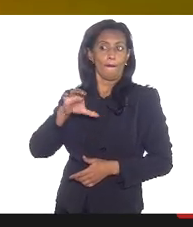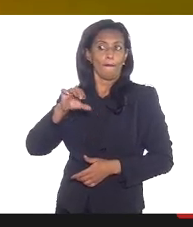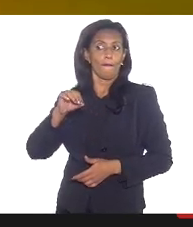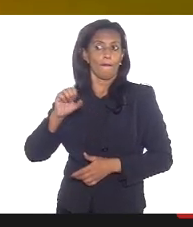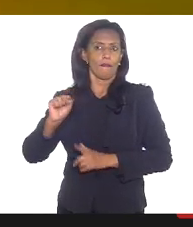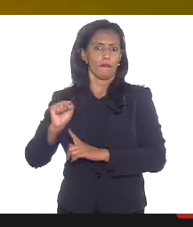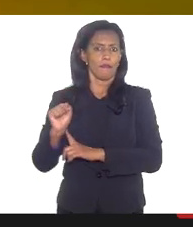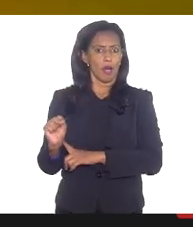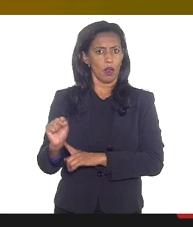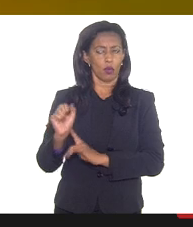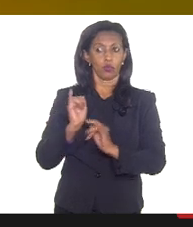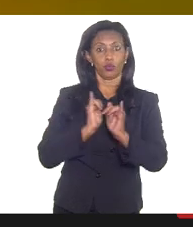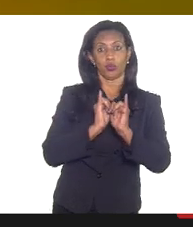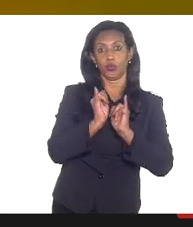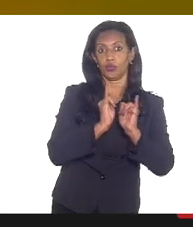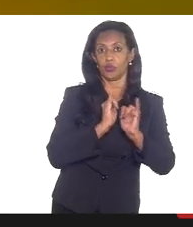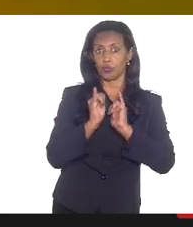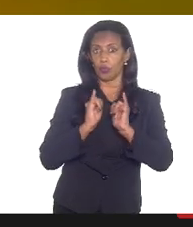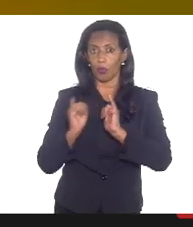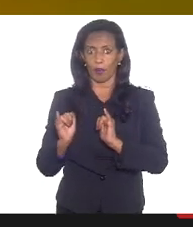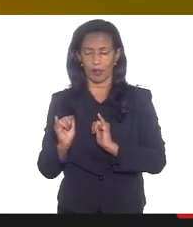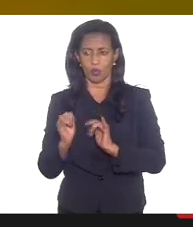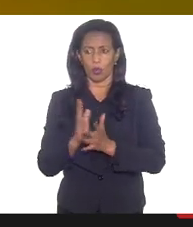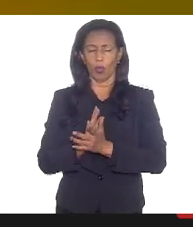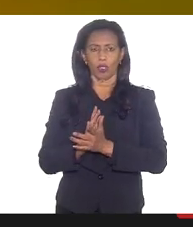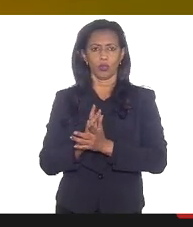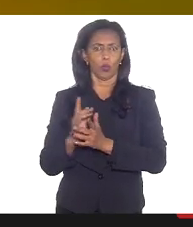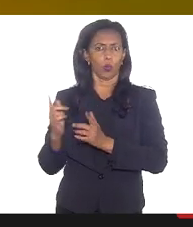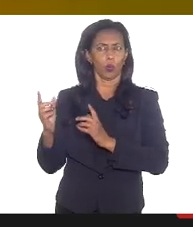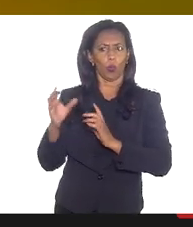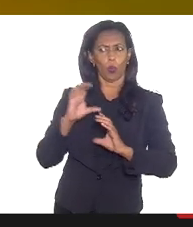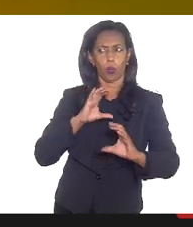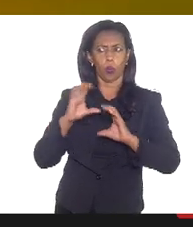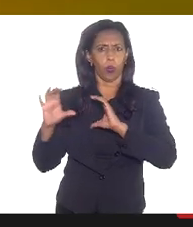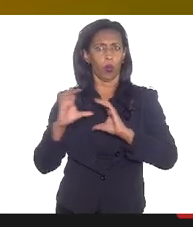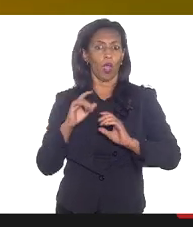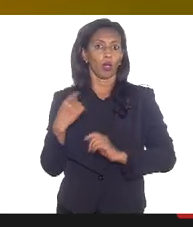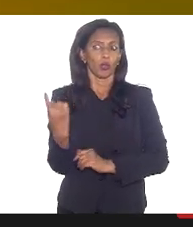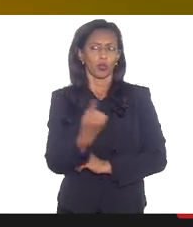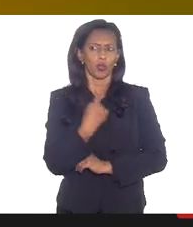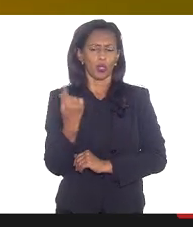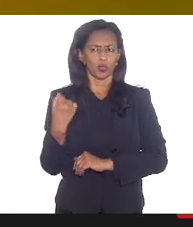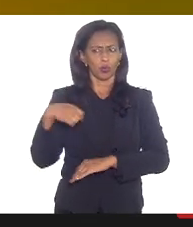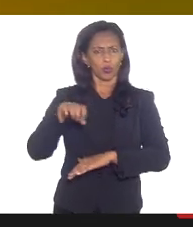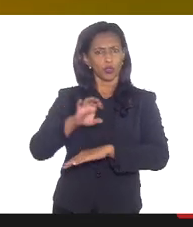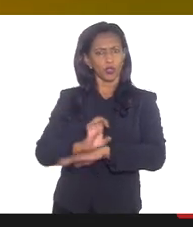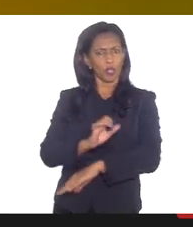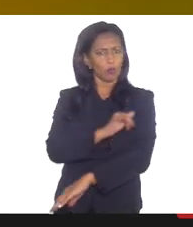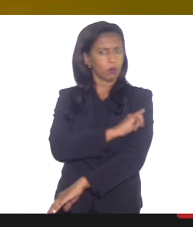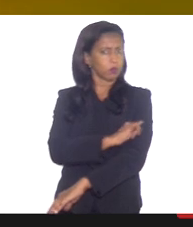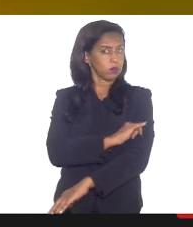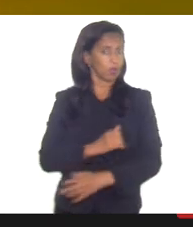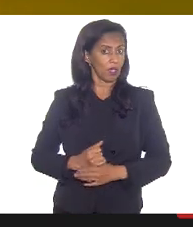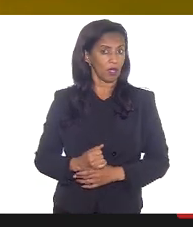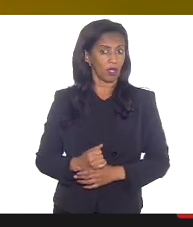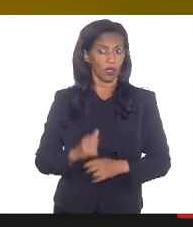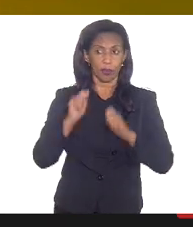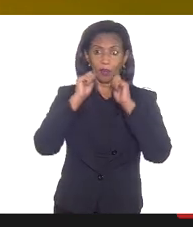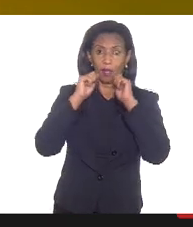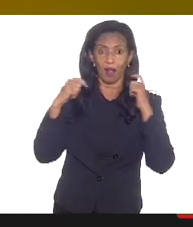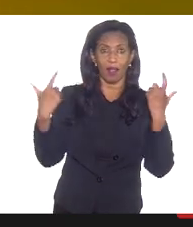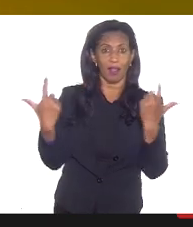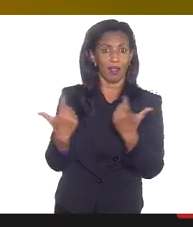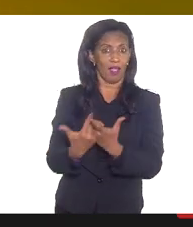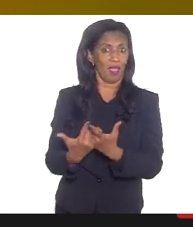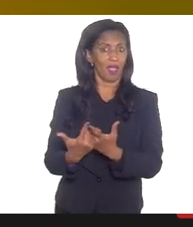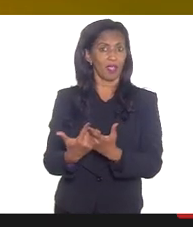banqueiros, informações, interlocuções, nós temos aqui no estado do Rio de Janeiro, nós temos a UERJ, que é